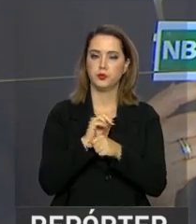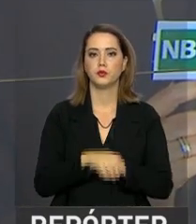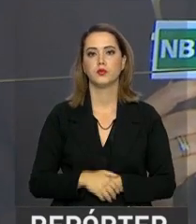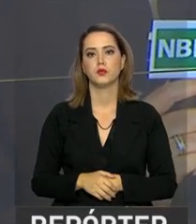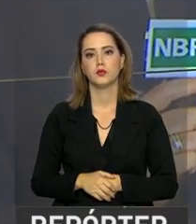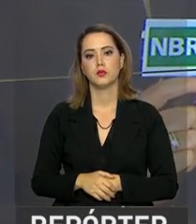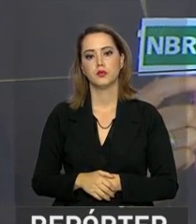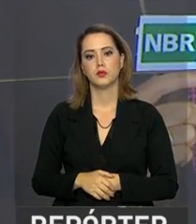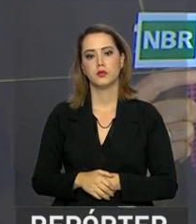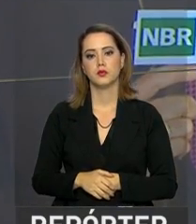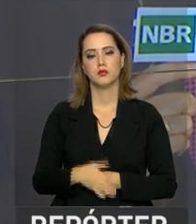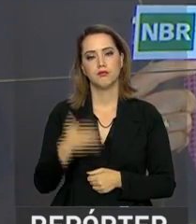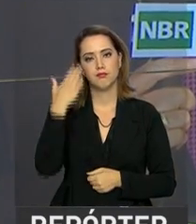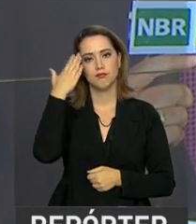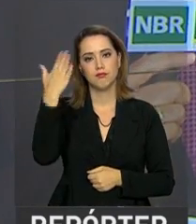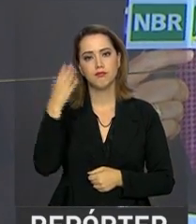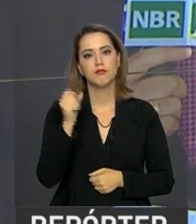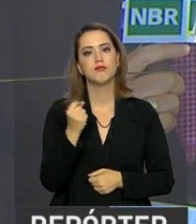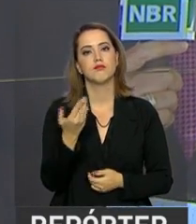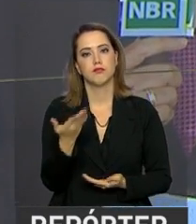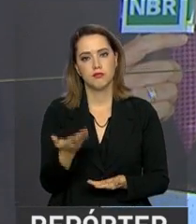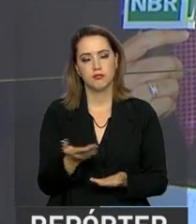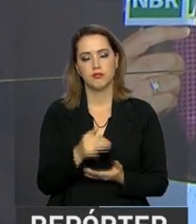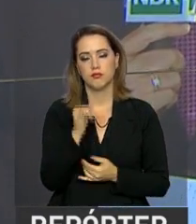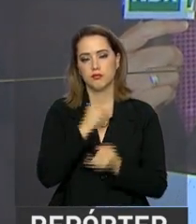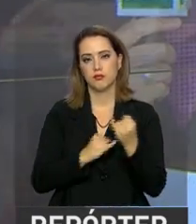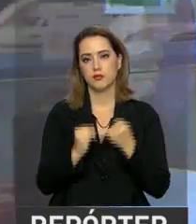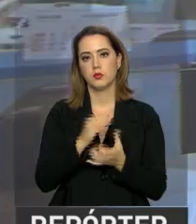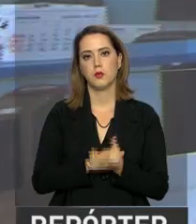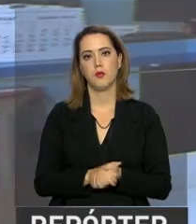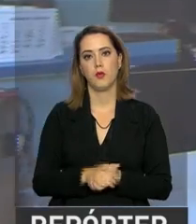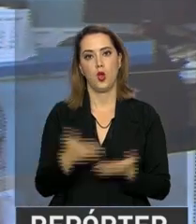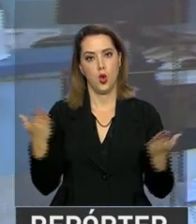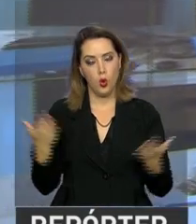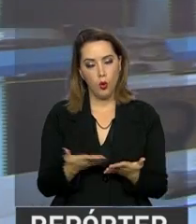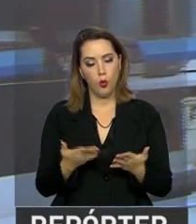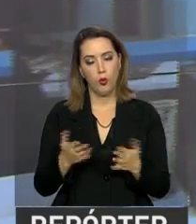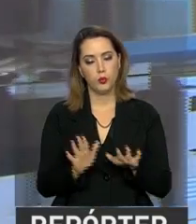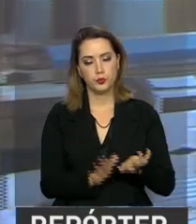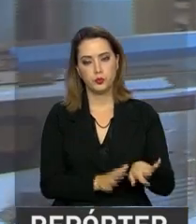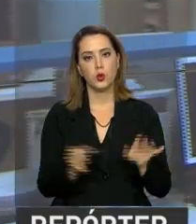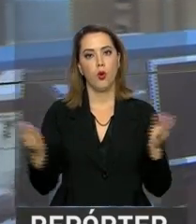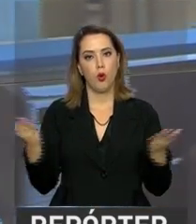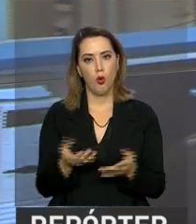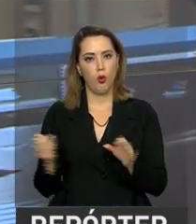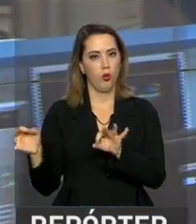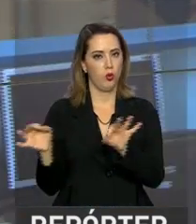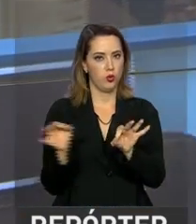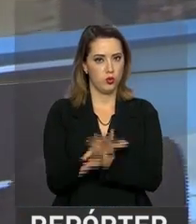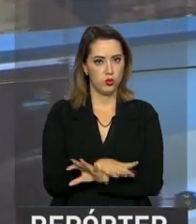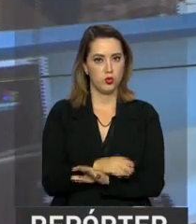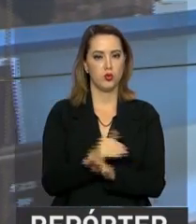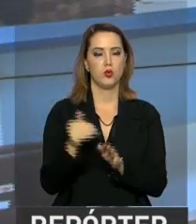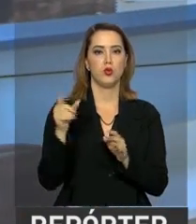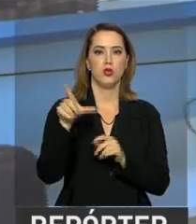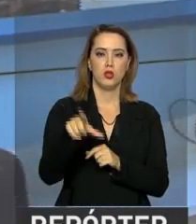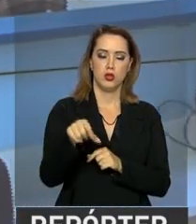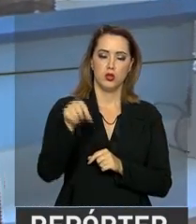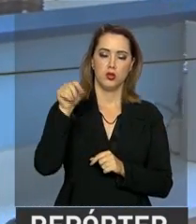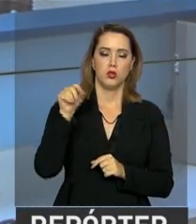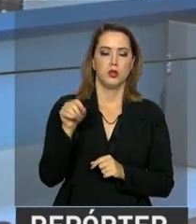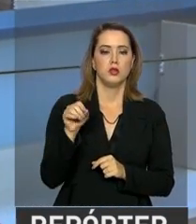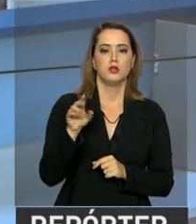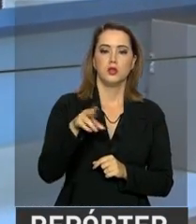Renata. Obrigada, Paulo, pelas suas informações. E termina hoje o prazo para os estudantes convocados no Sistema de